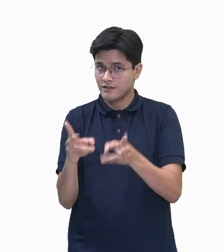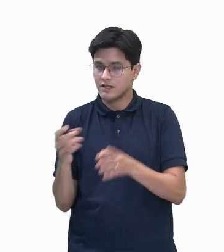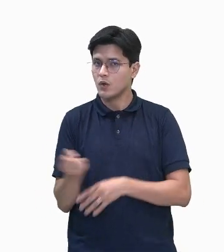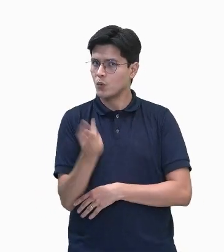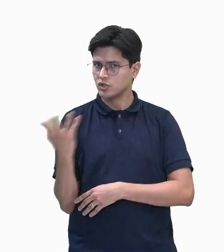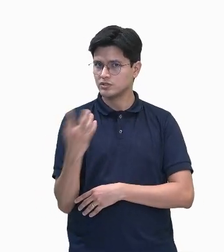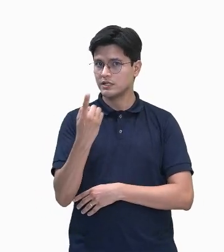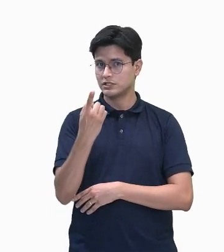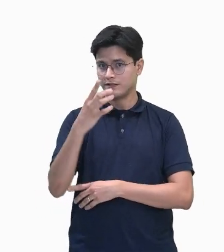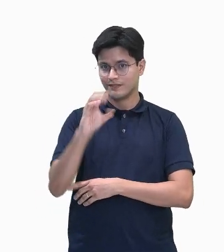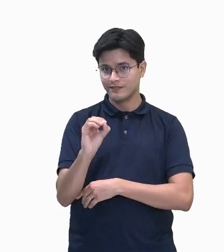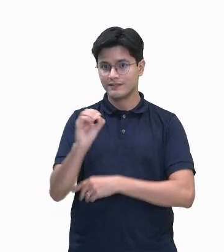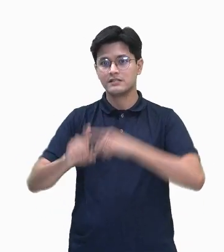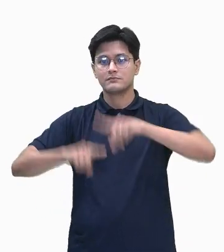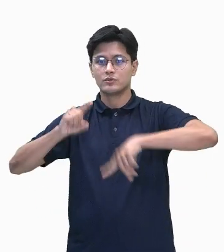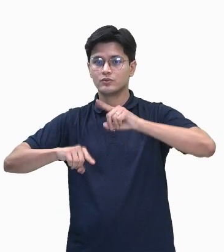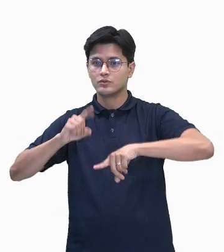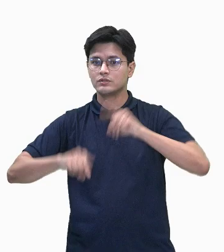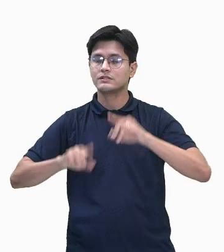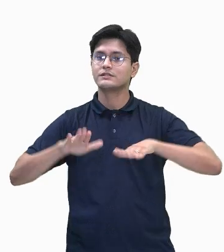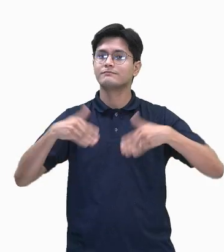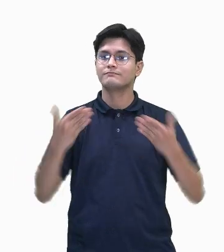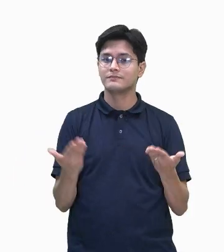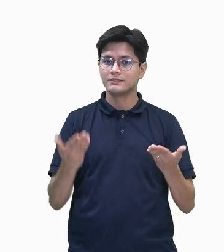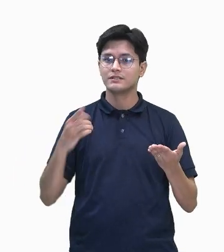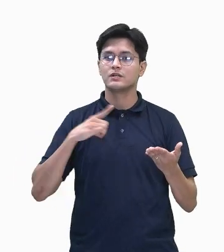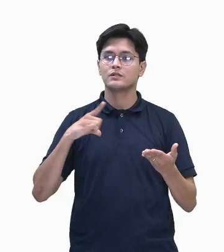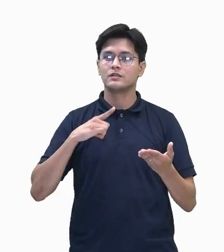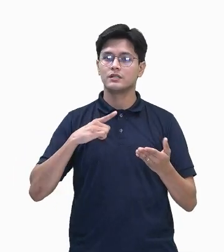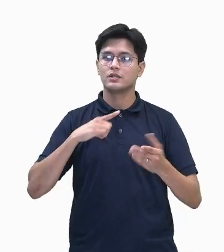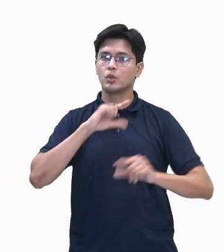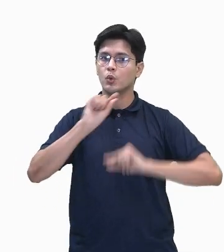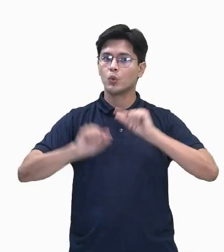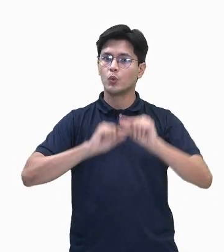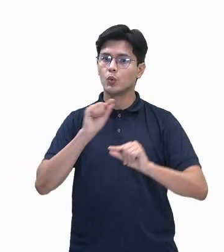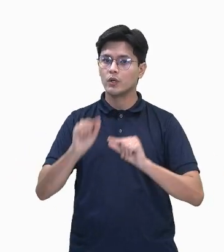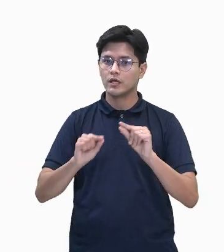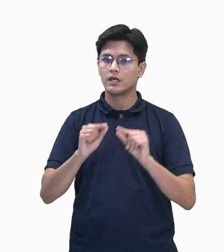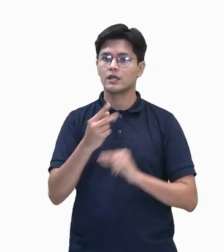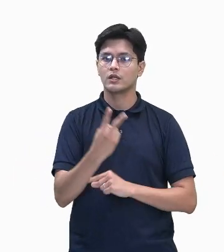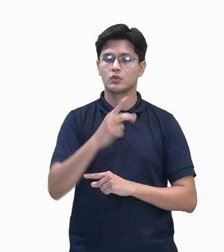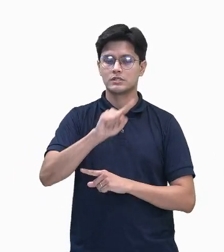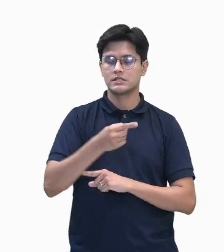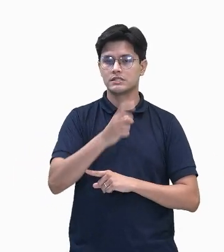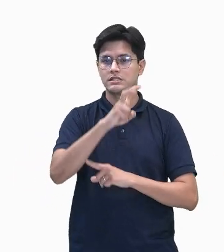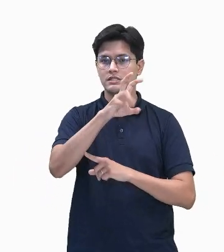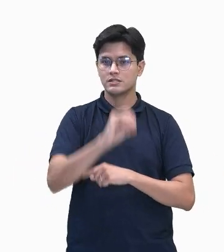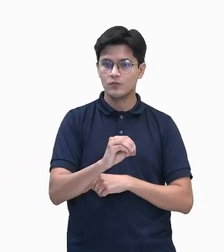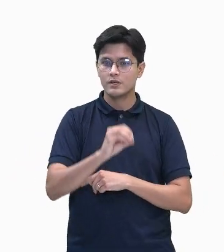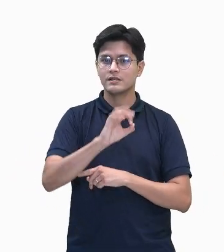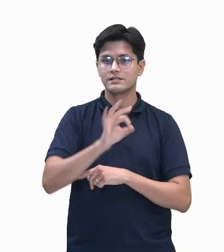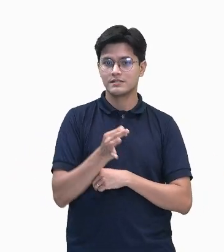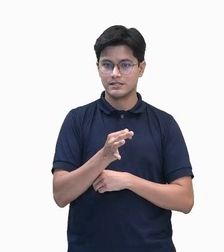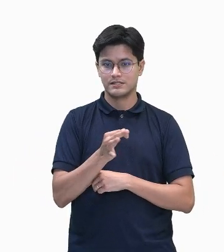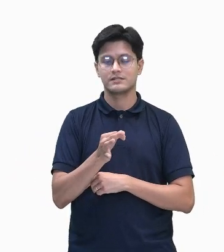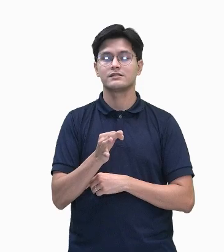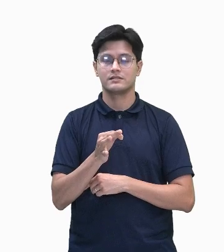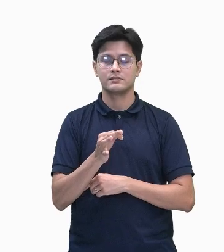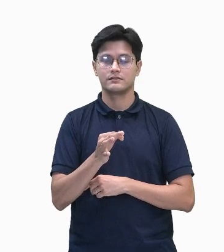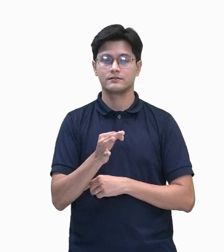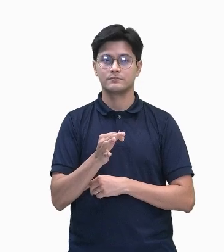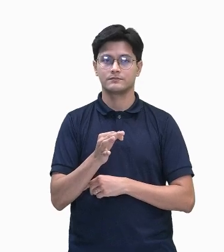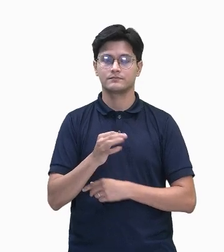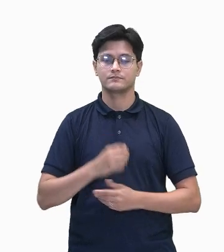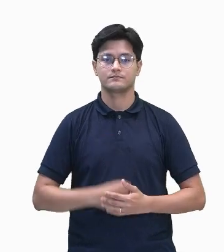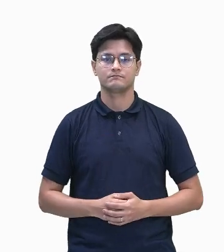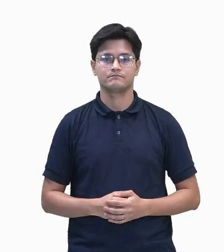apurado naquele dia de R$2,50, isso somente em função da venda dos produtos, em função da quantidade de produtos